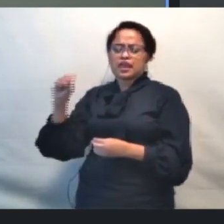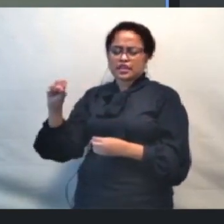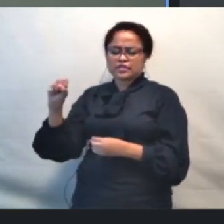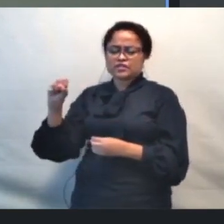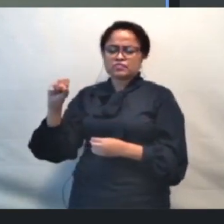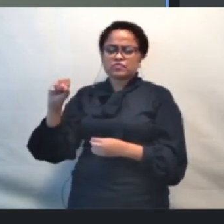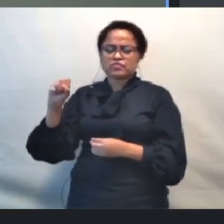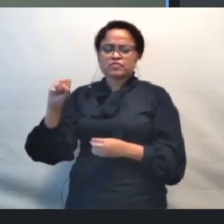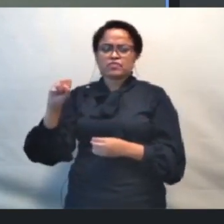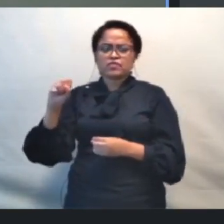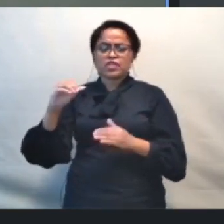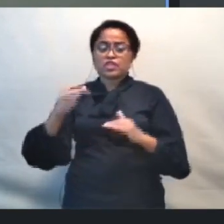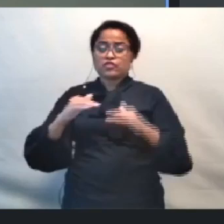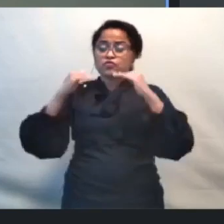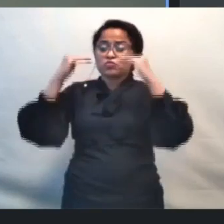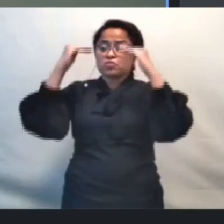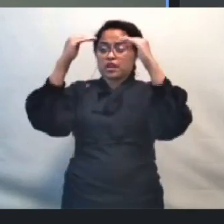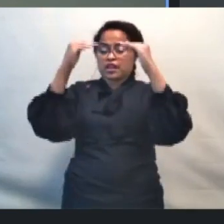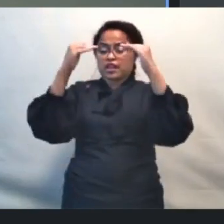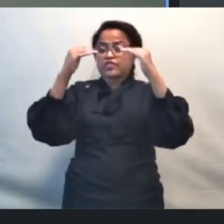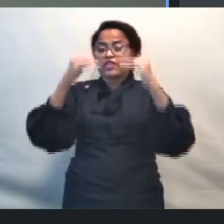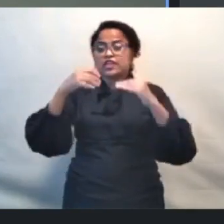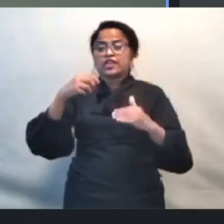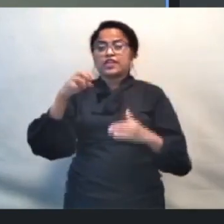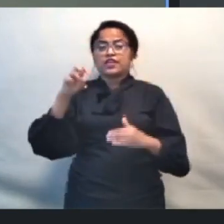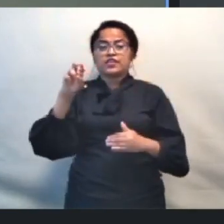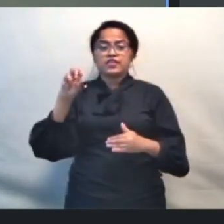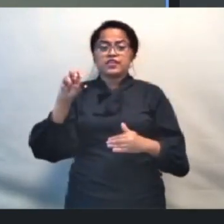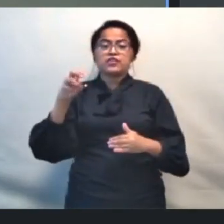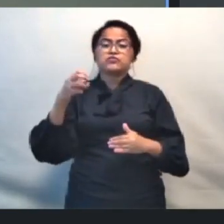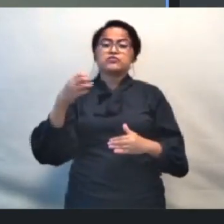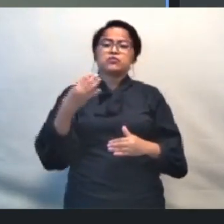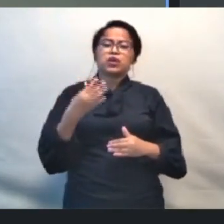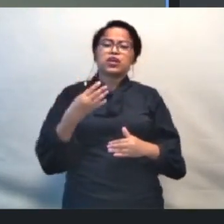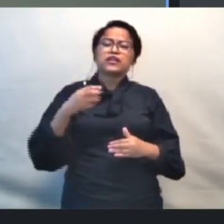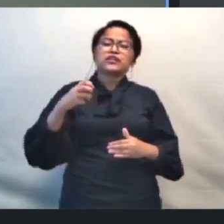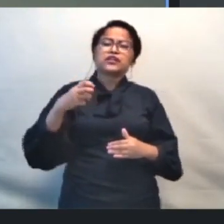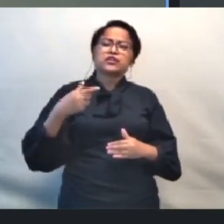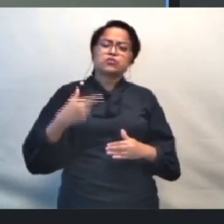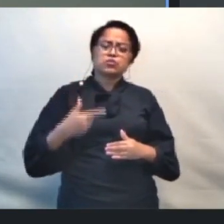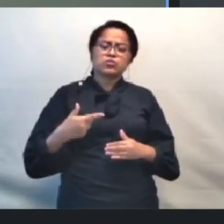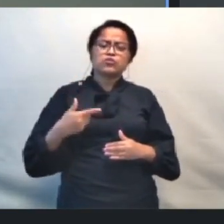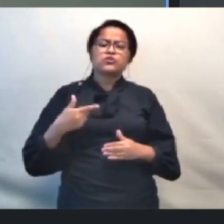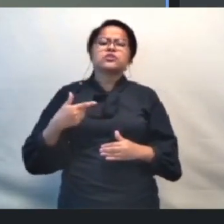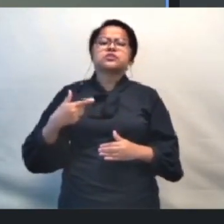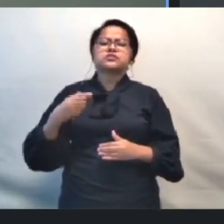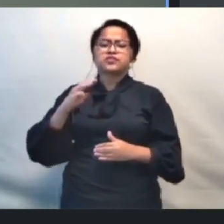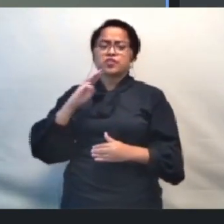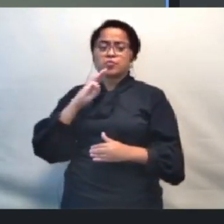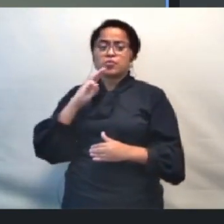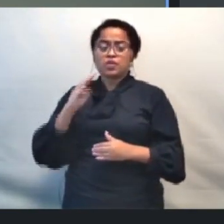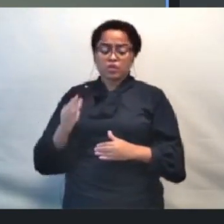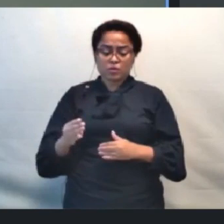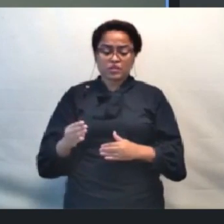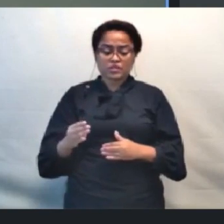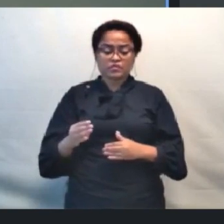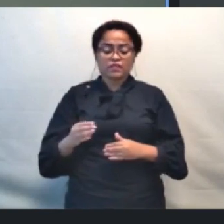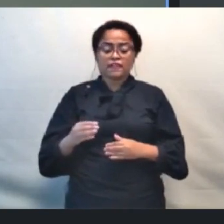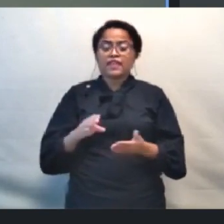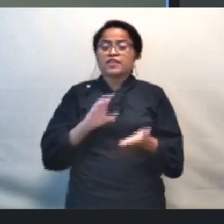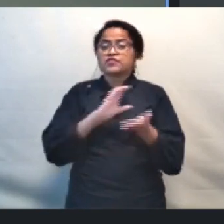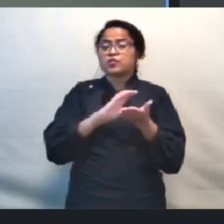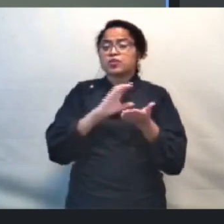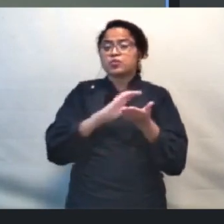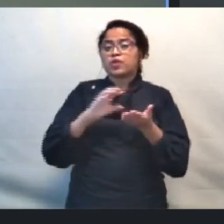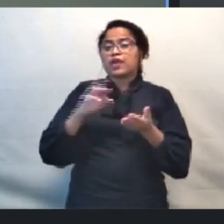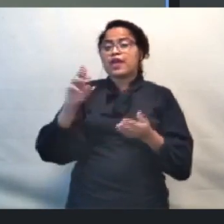de 592 milhões 646 mil reais, que são recursos do RPPS. O RPPS é